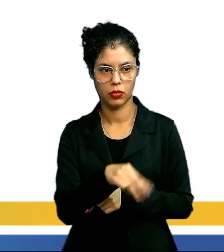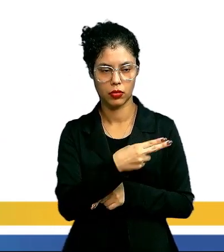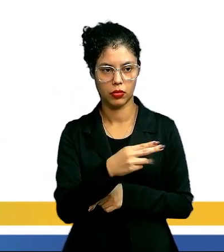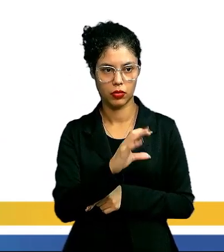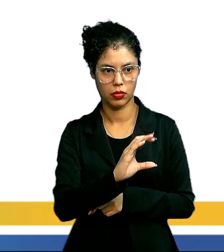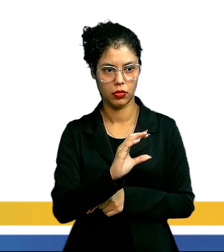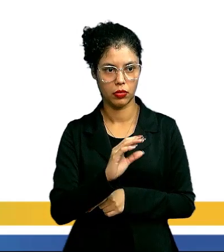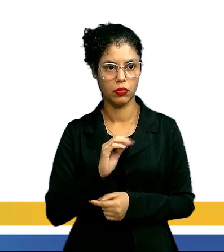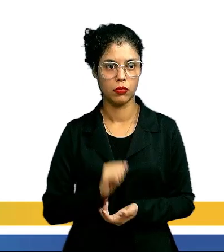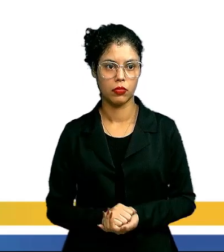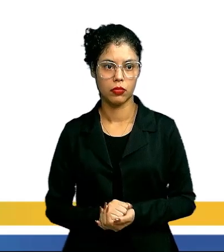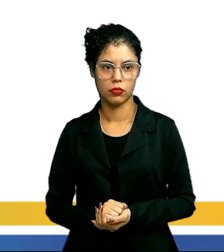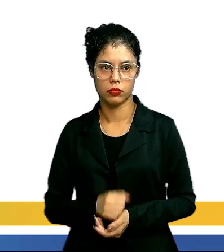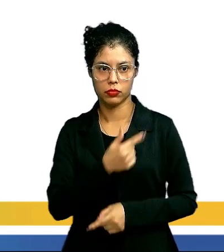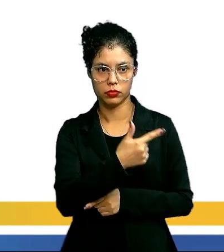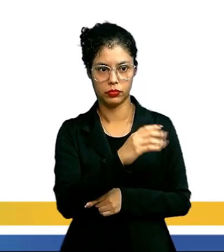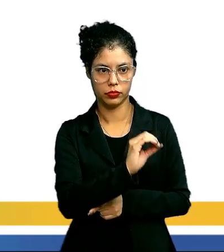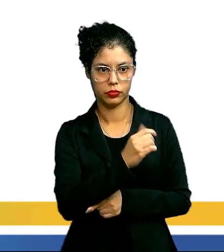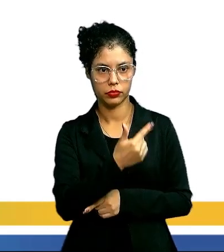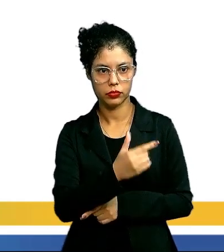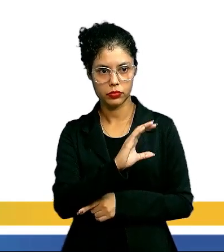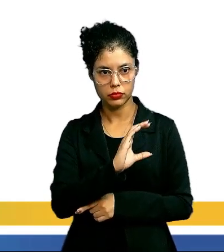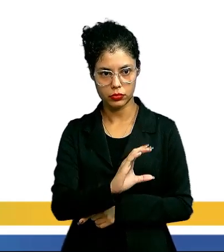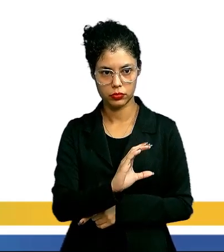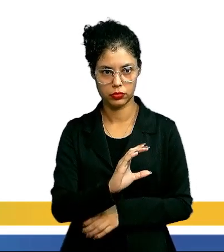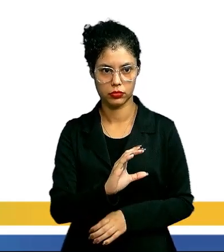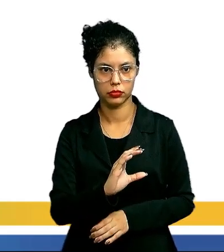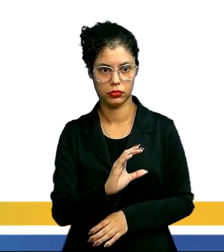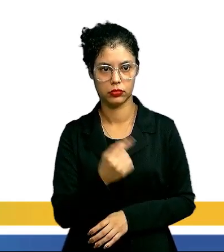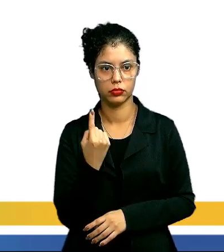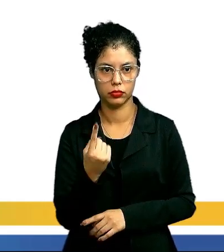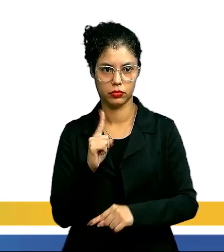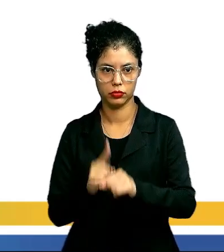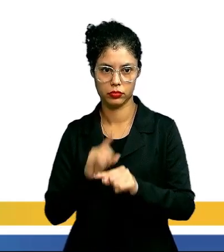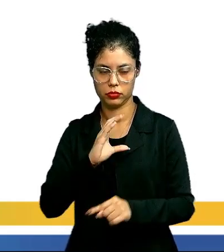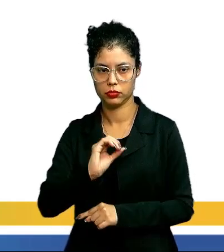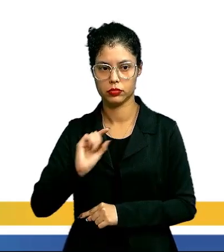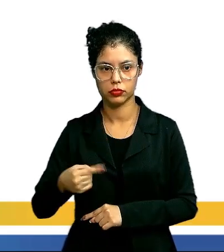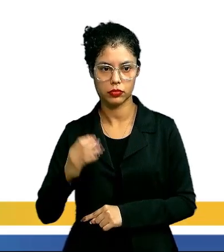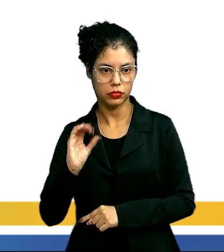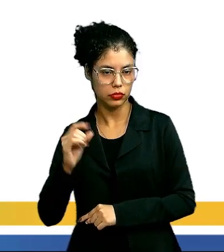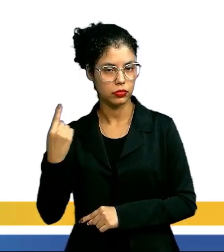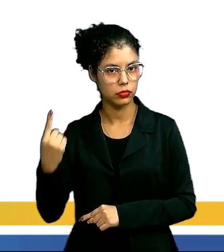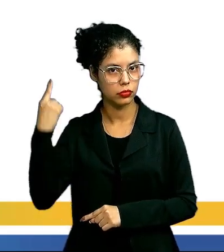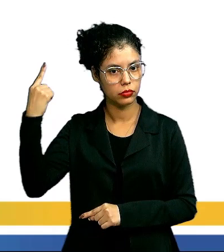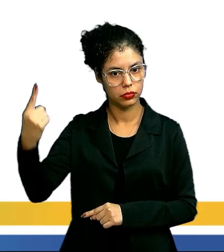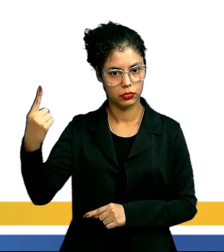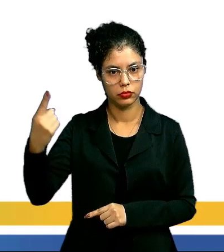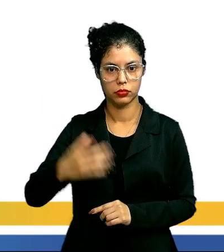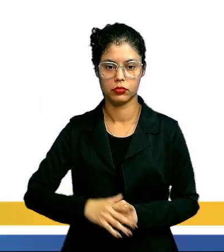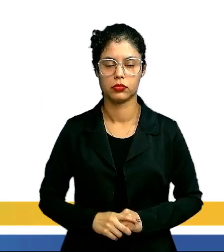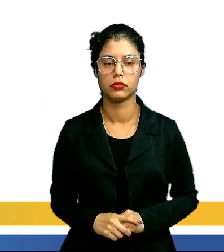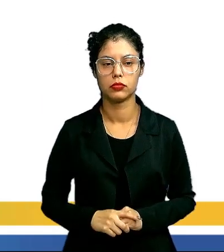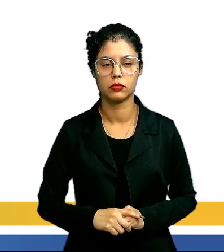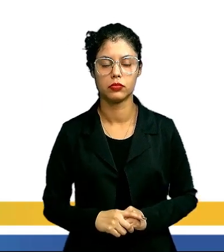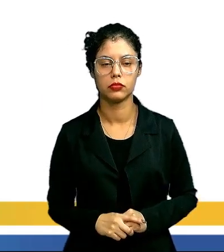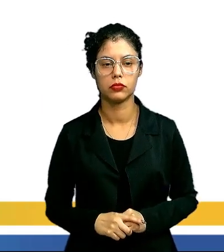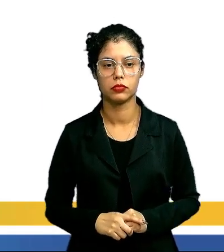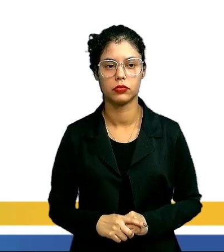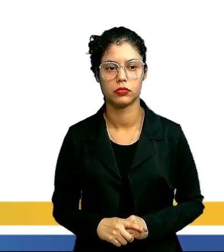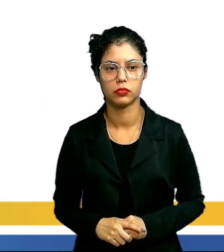como você pode ver vai ficar 202 que é o montante igual a capital vezes